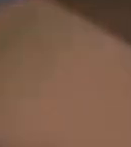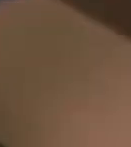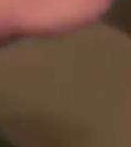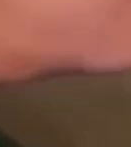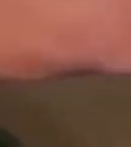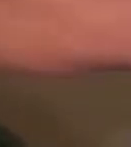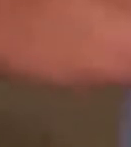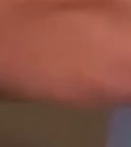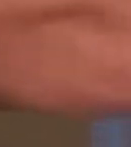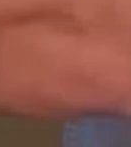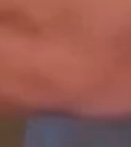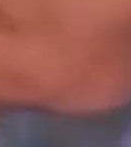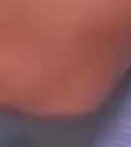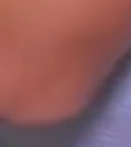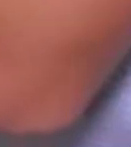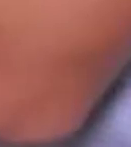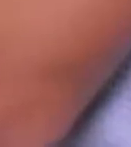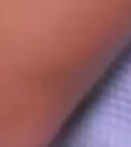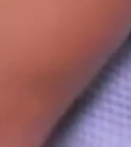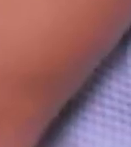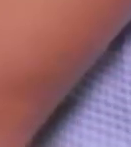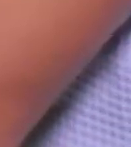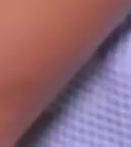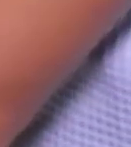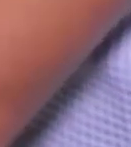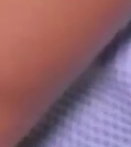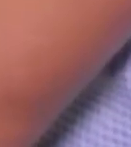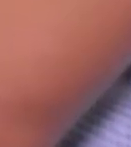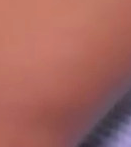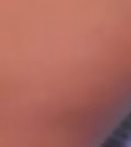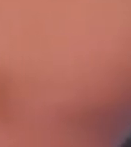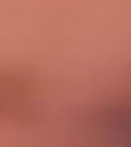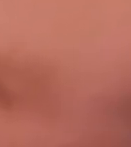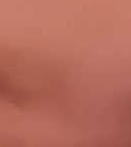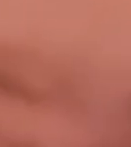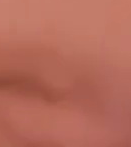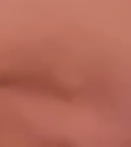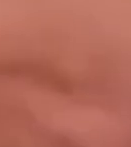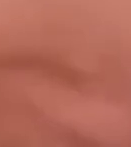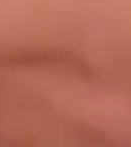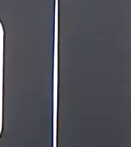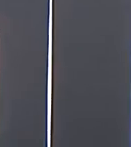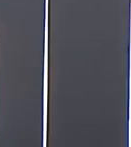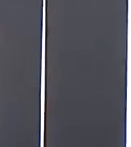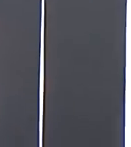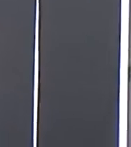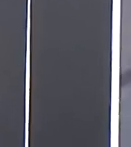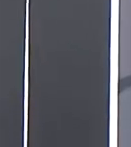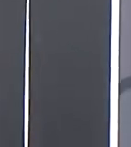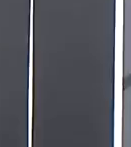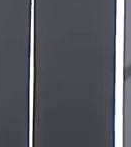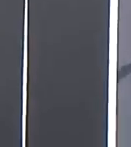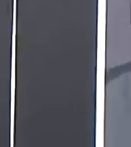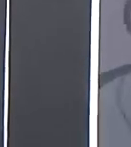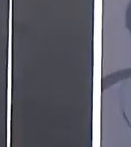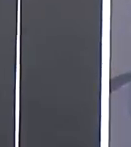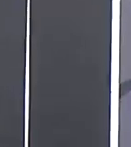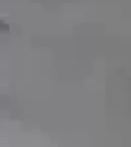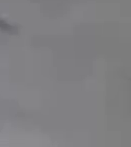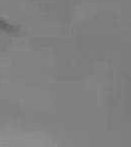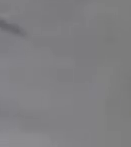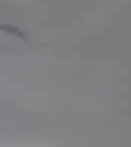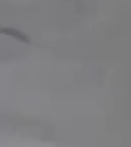milhões e976 r$ 1000 depois de receber valores milionários a conta Adega repassou